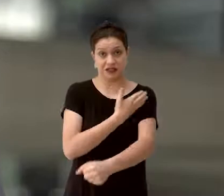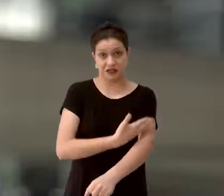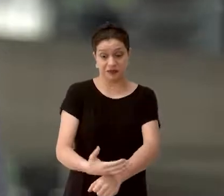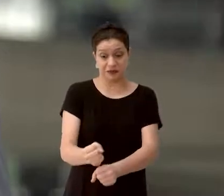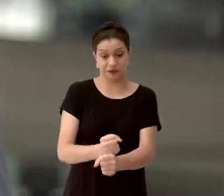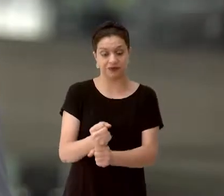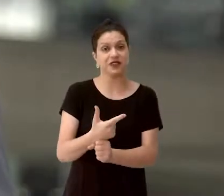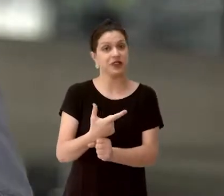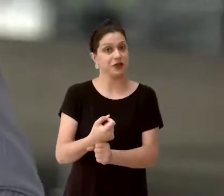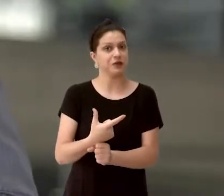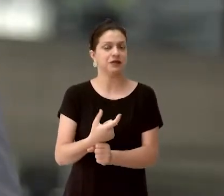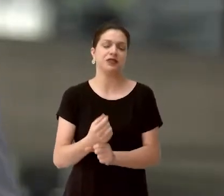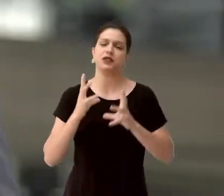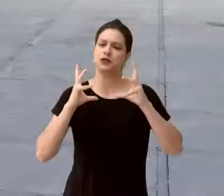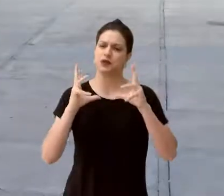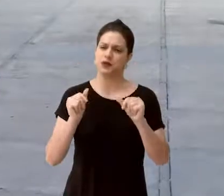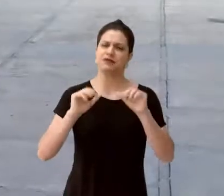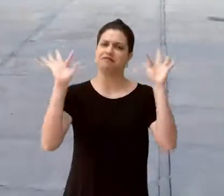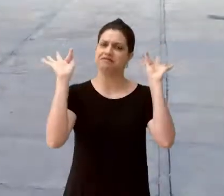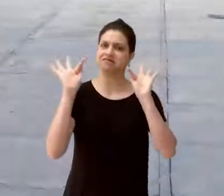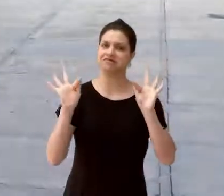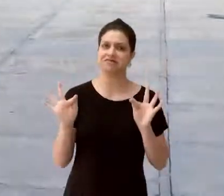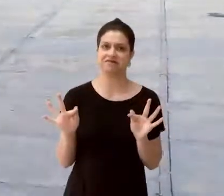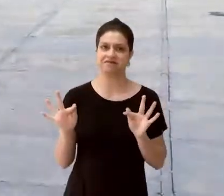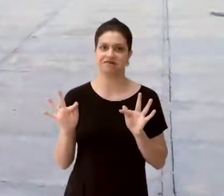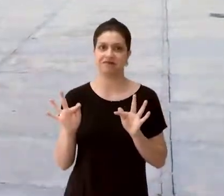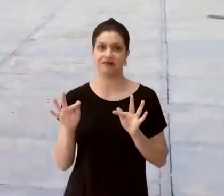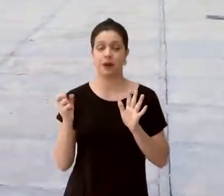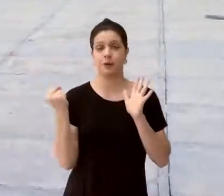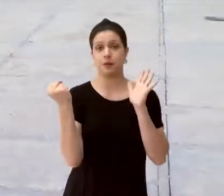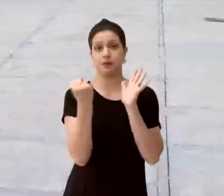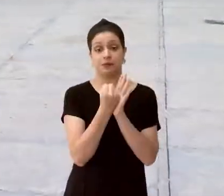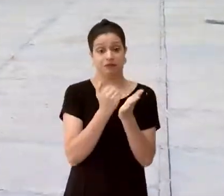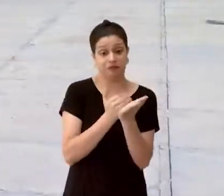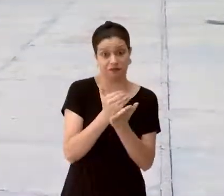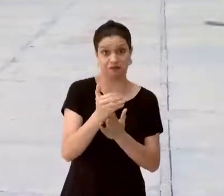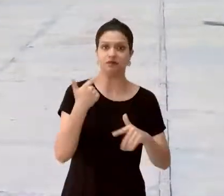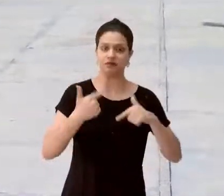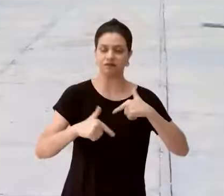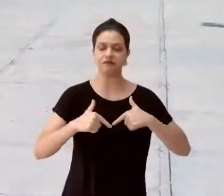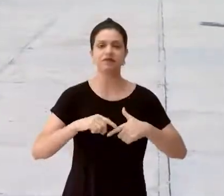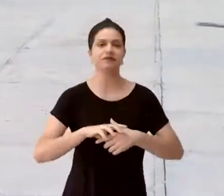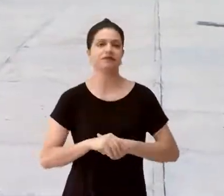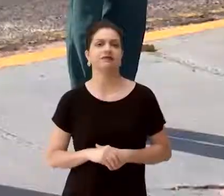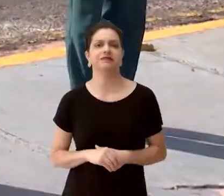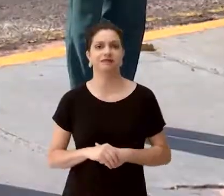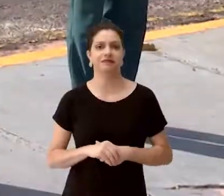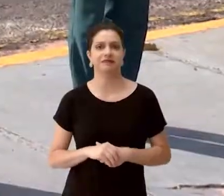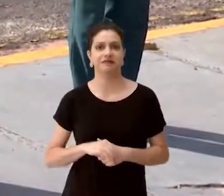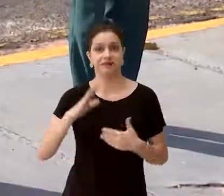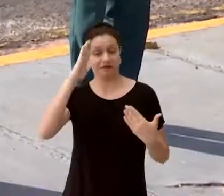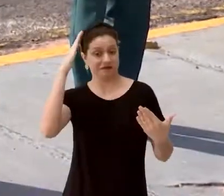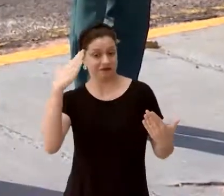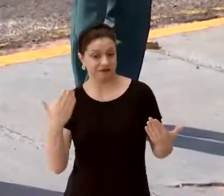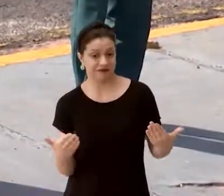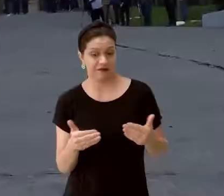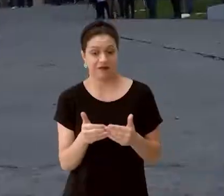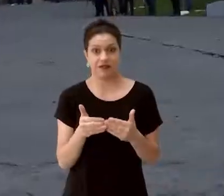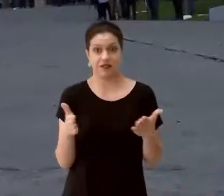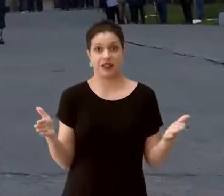que marcou o início dos trabalhos. A solenidade de abertura da segunda sessão legislativa